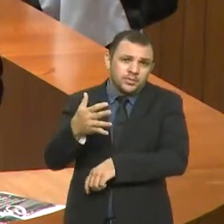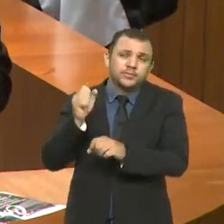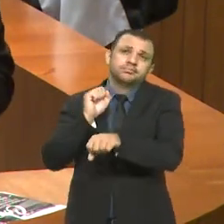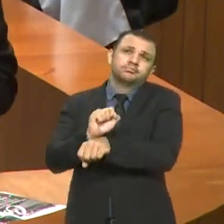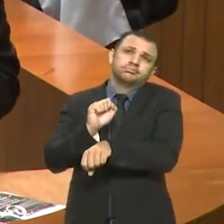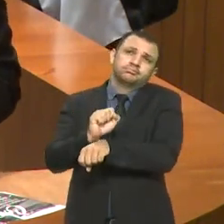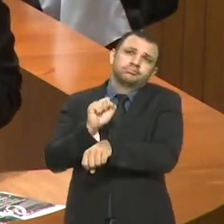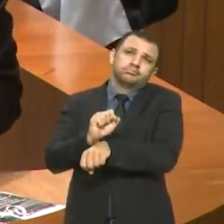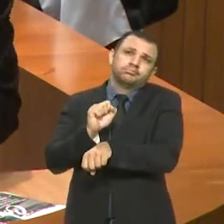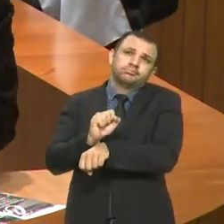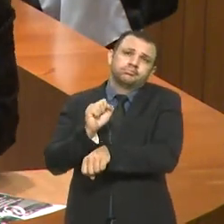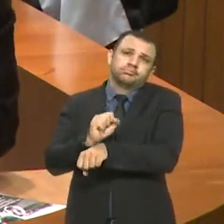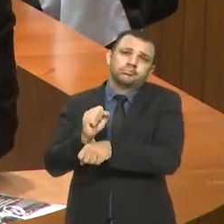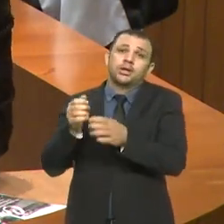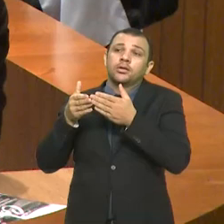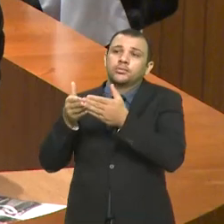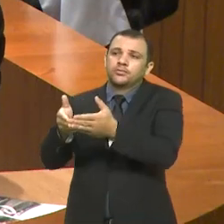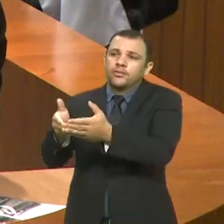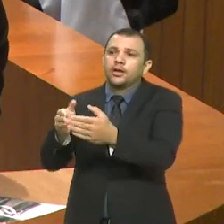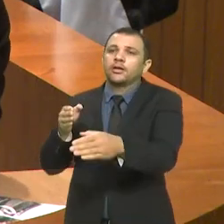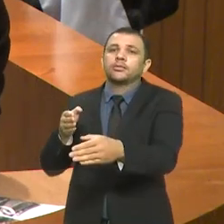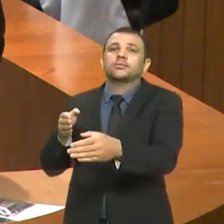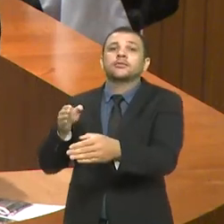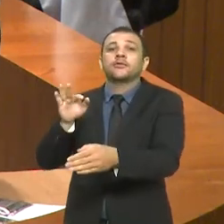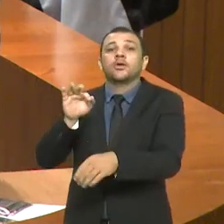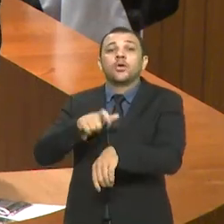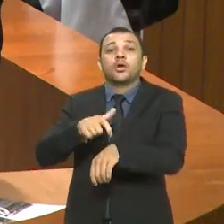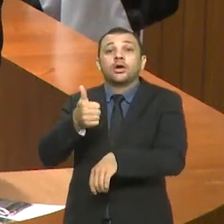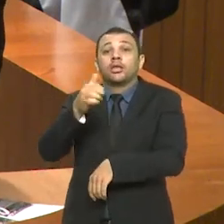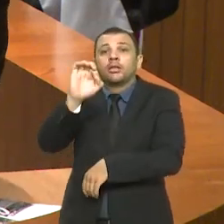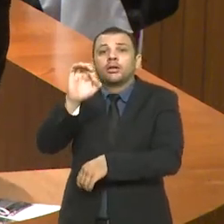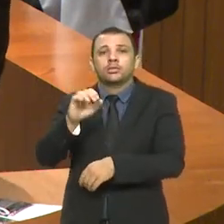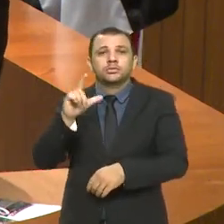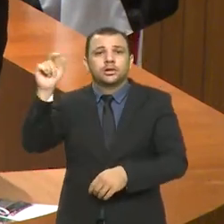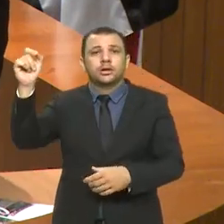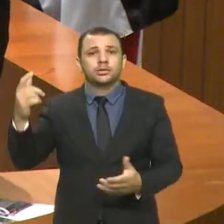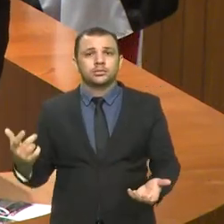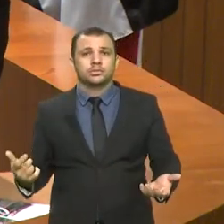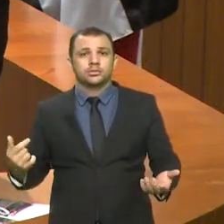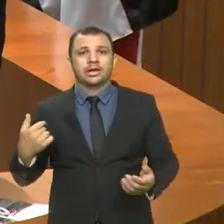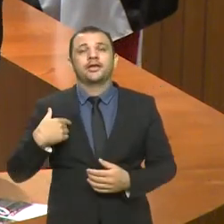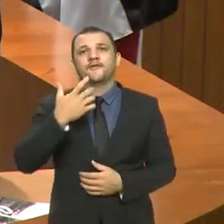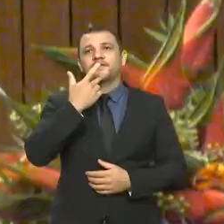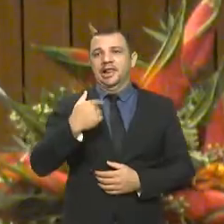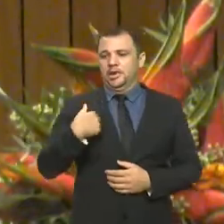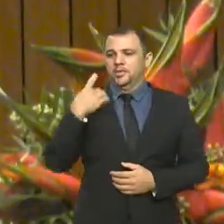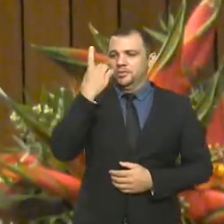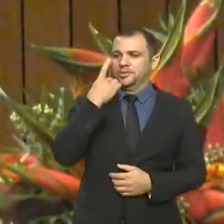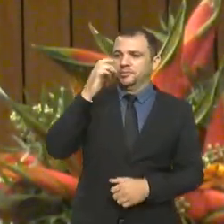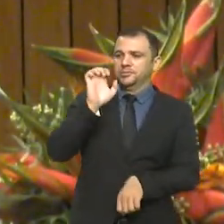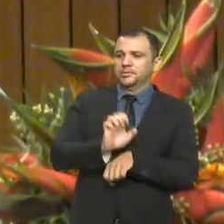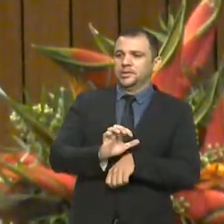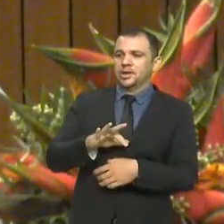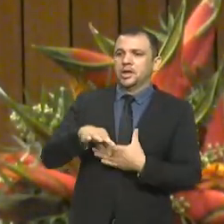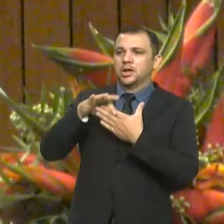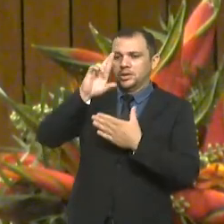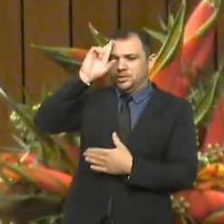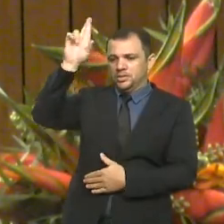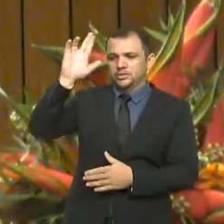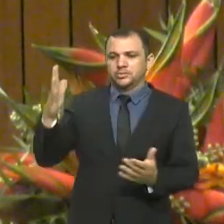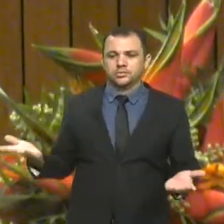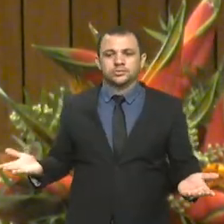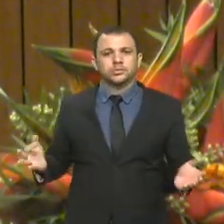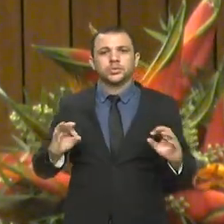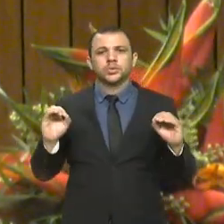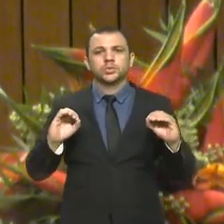estadual. Um minuto, eu concluo, senhor presidente. Já me escreva no expediente final, por favor. Não vai ter expediente final